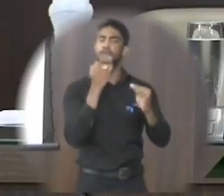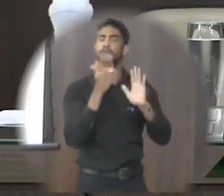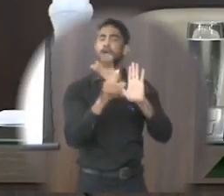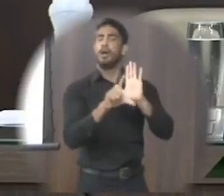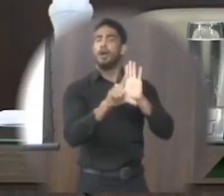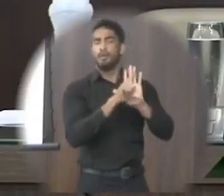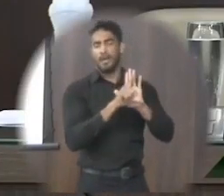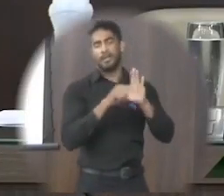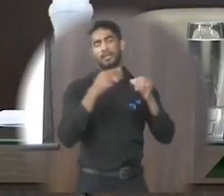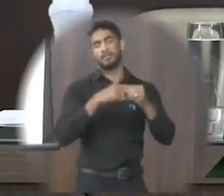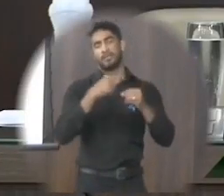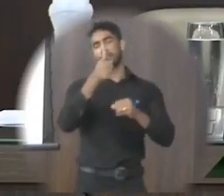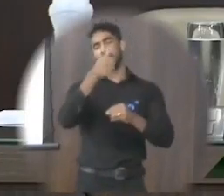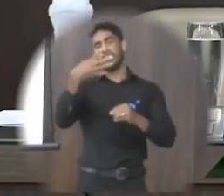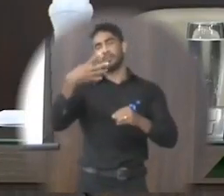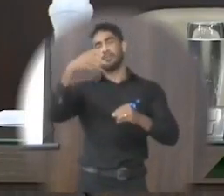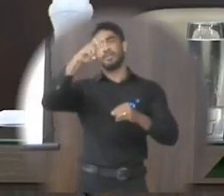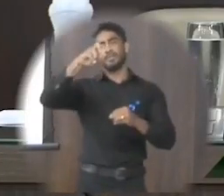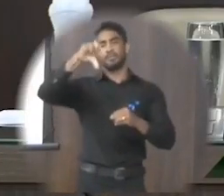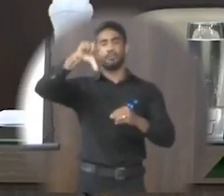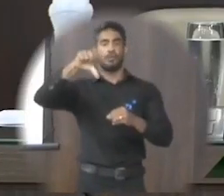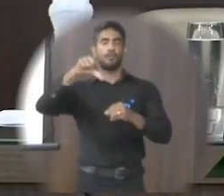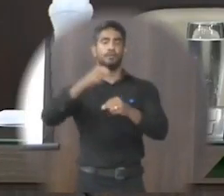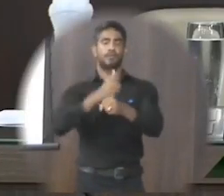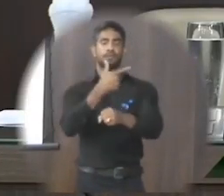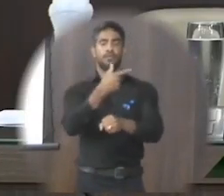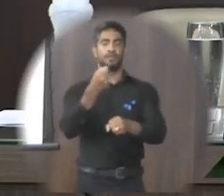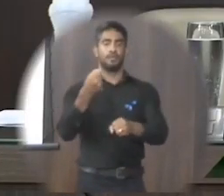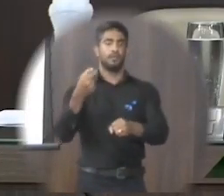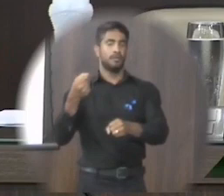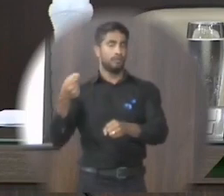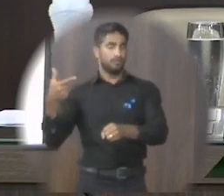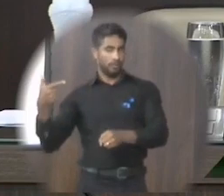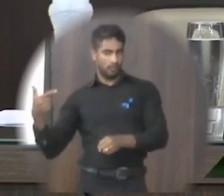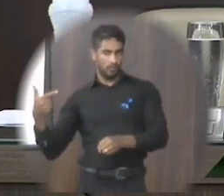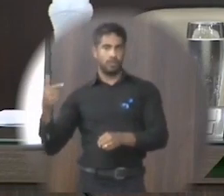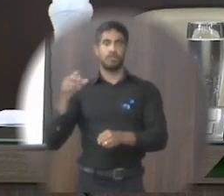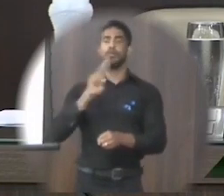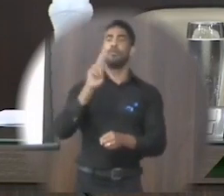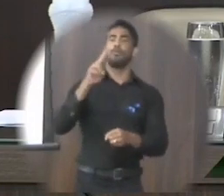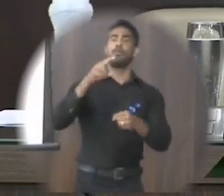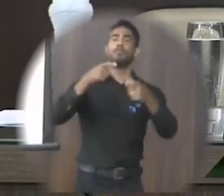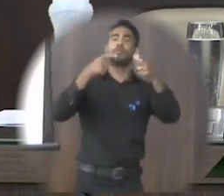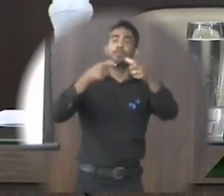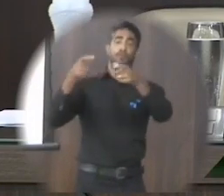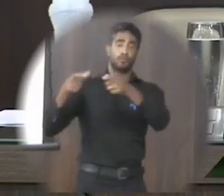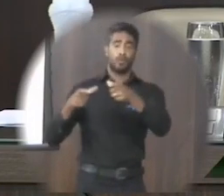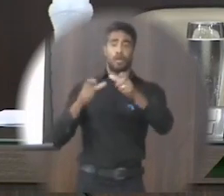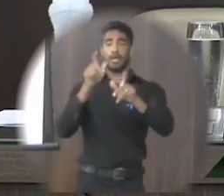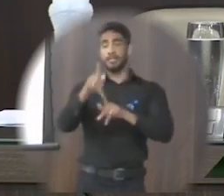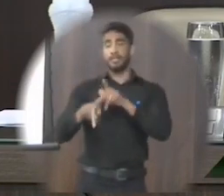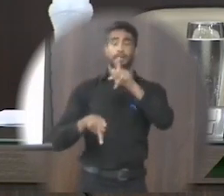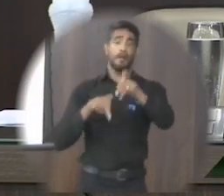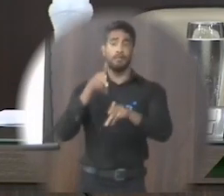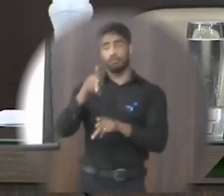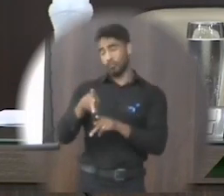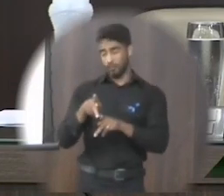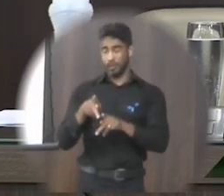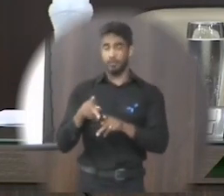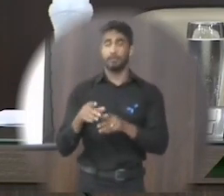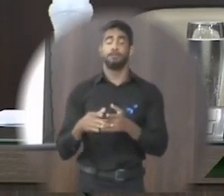Orgânica número 1459/2002, que dispõe sobre denominação dos próprios públicos.